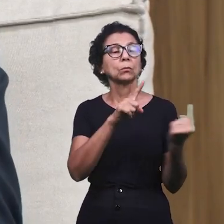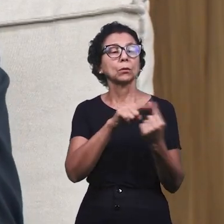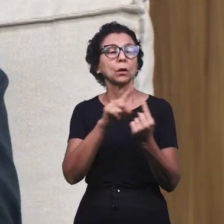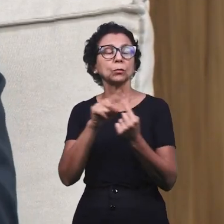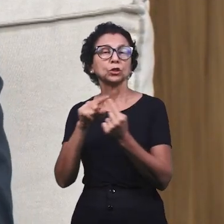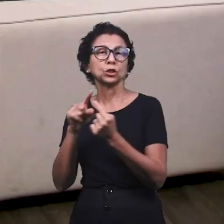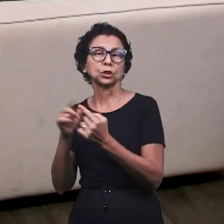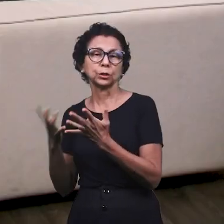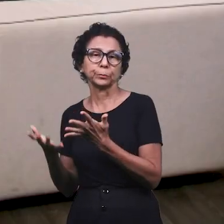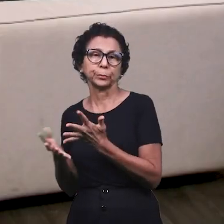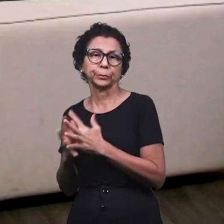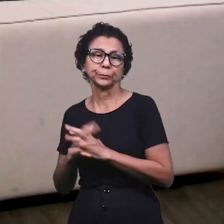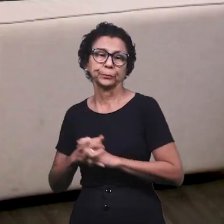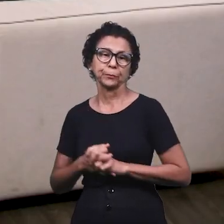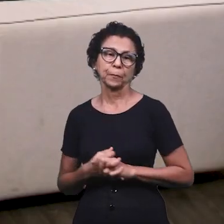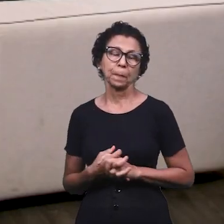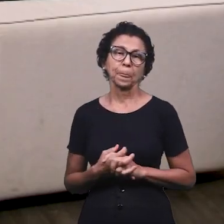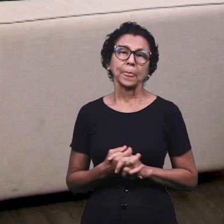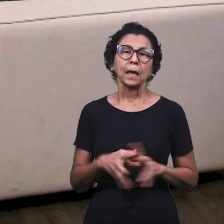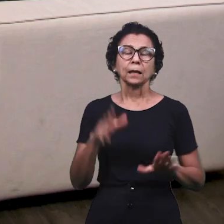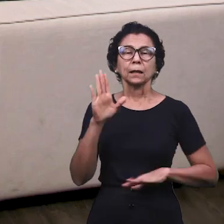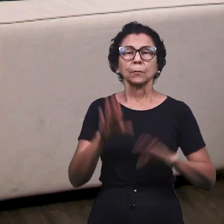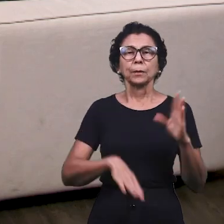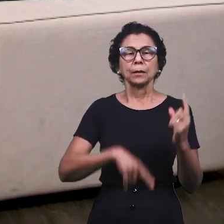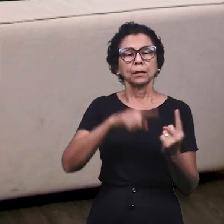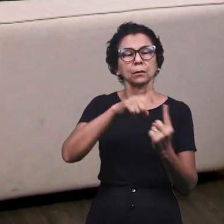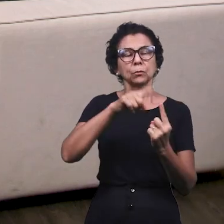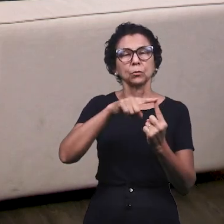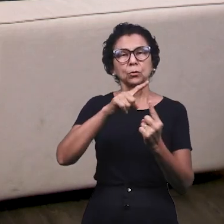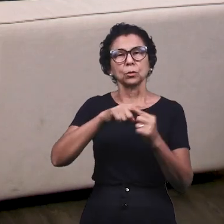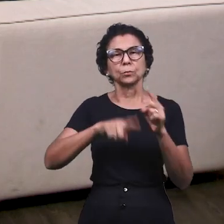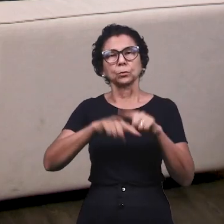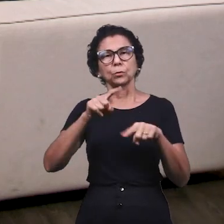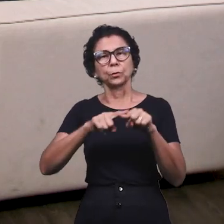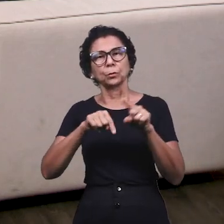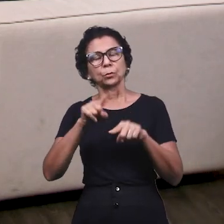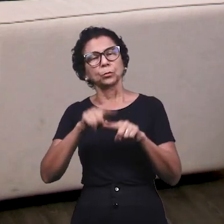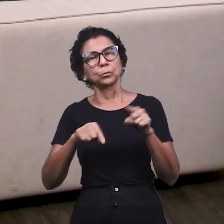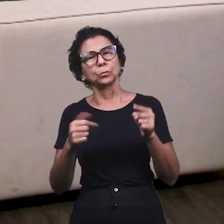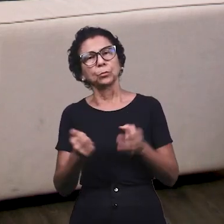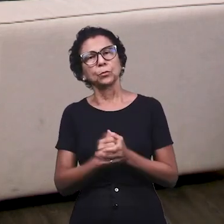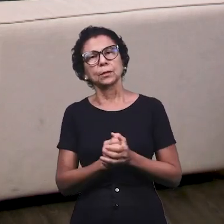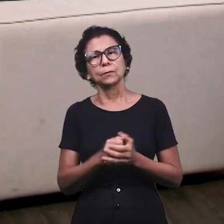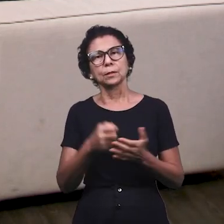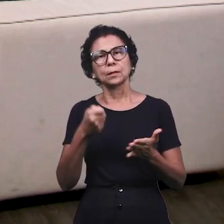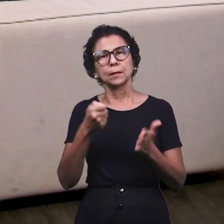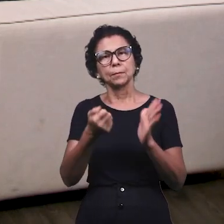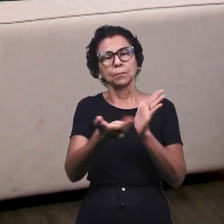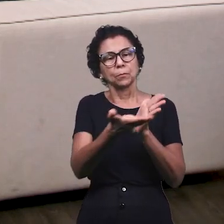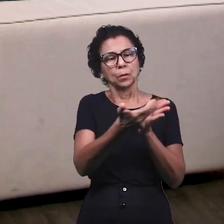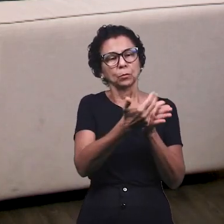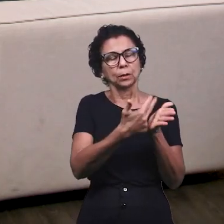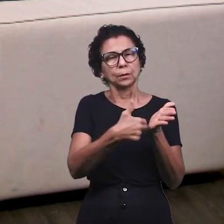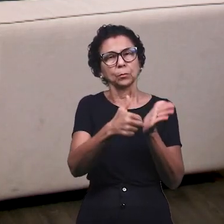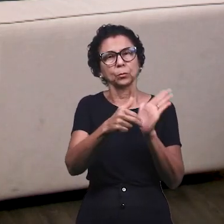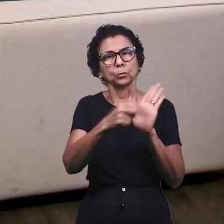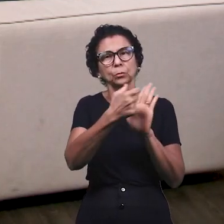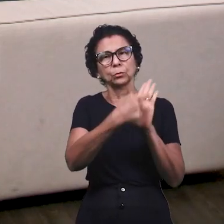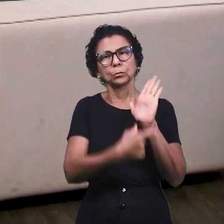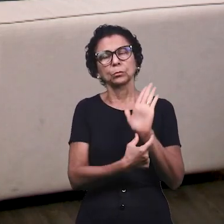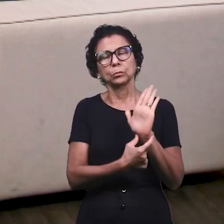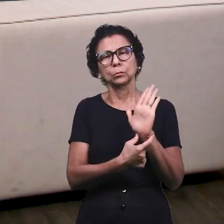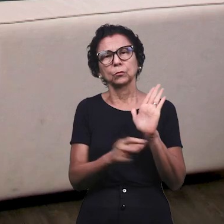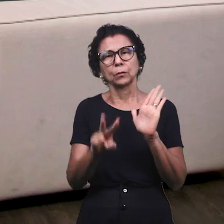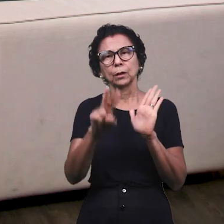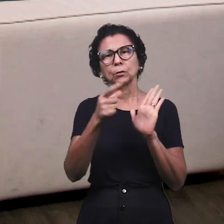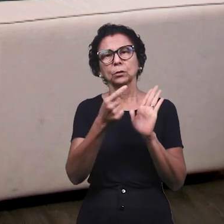obscuro ainda... Se é sapato, é uma tributação, Exato. É um NCM. Se é chinelo, é outra tributação. E aí, então, quando você está importando pela